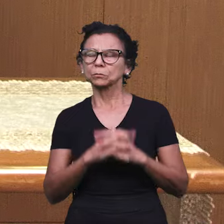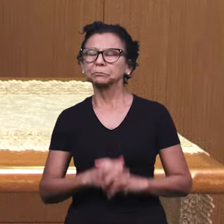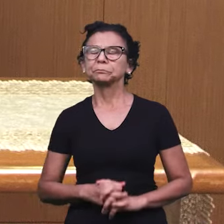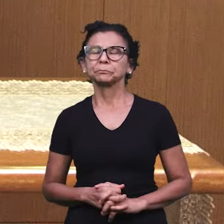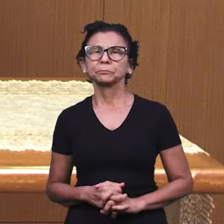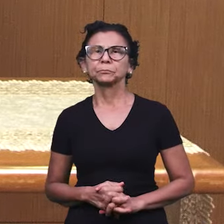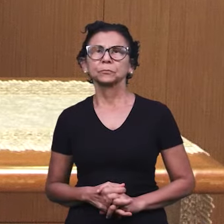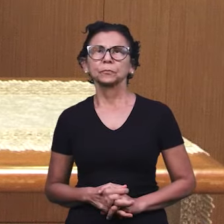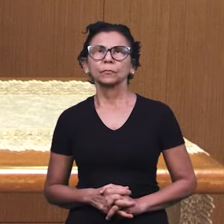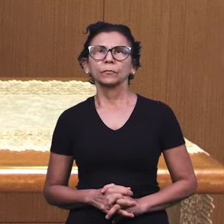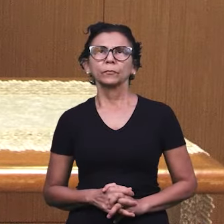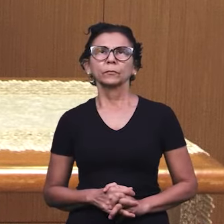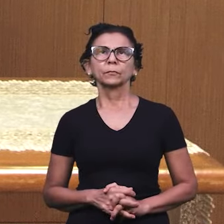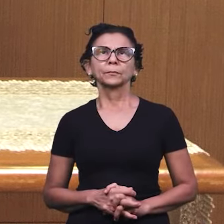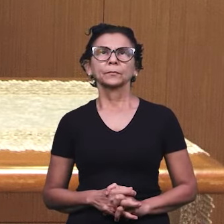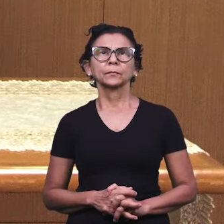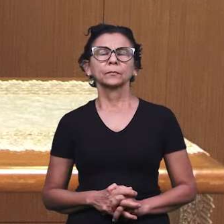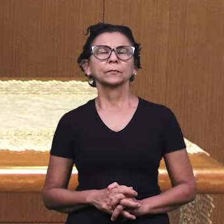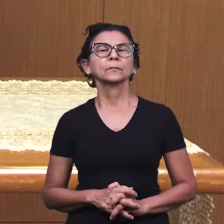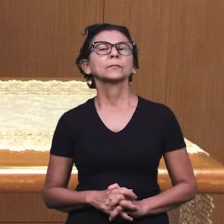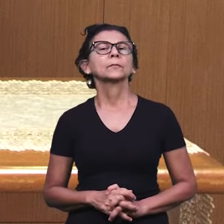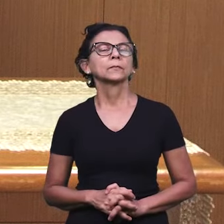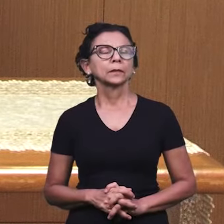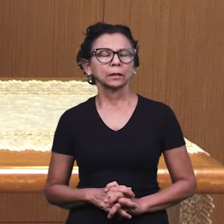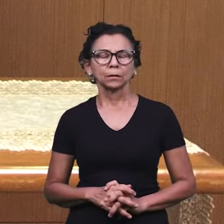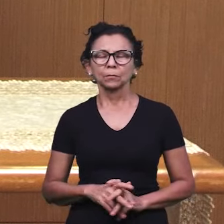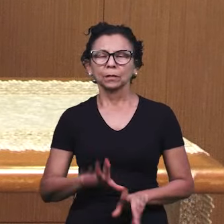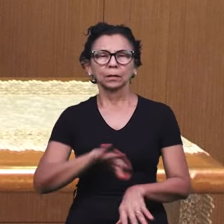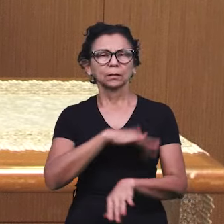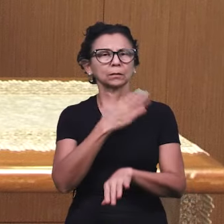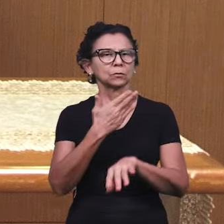conosco, e de igual forma, estamos também